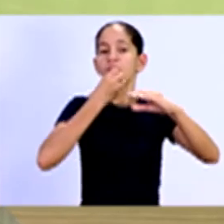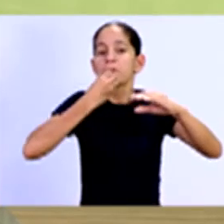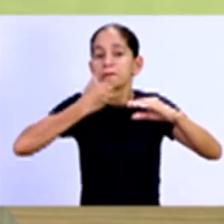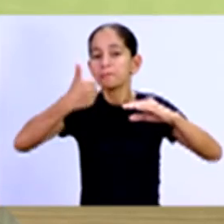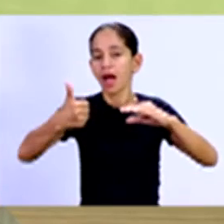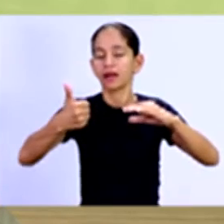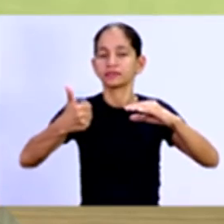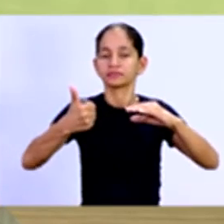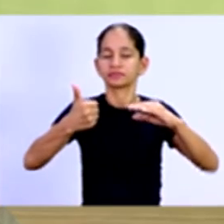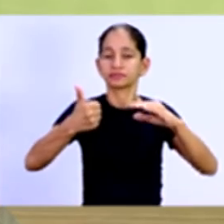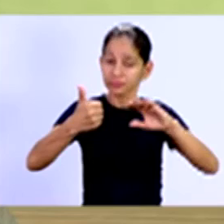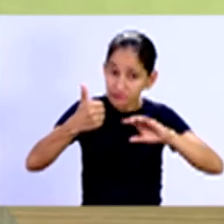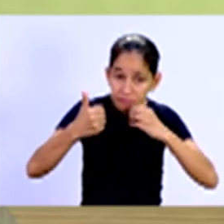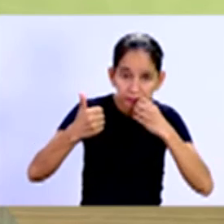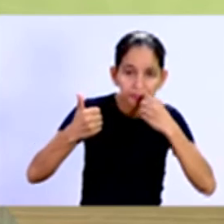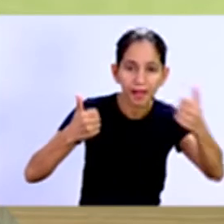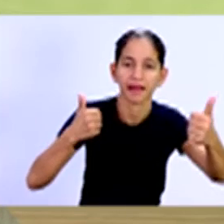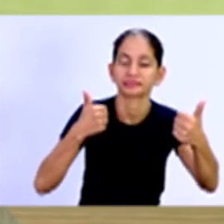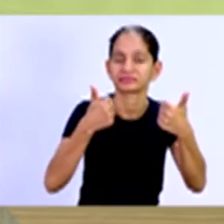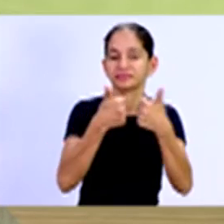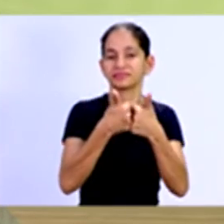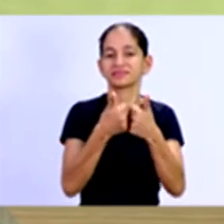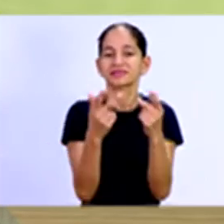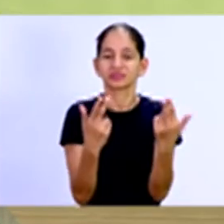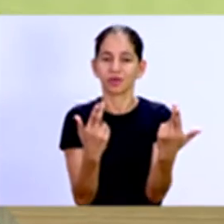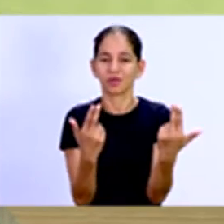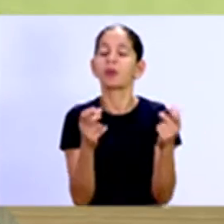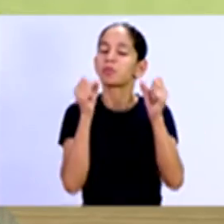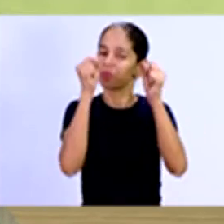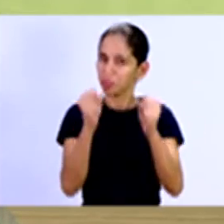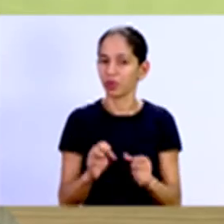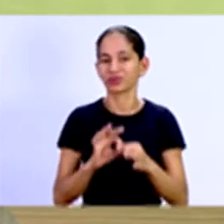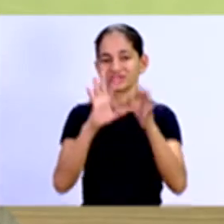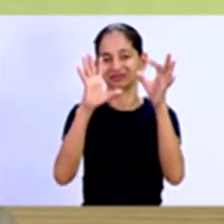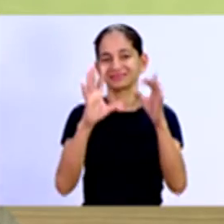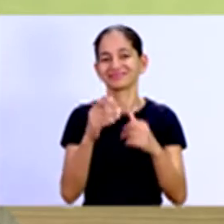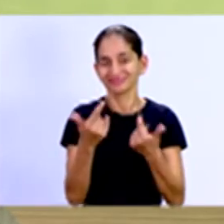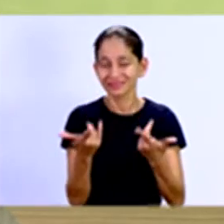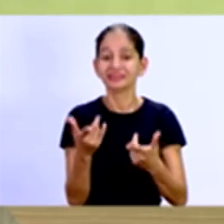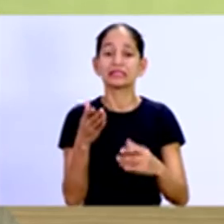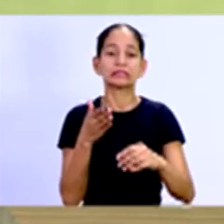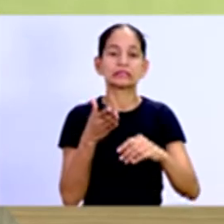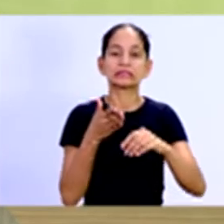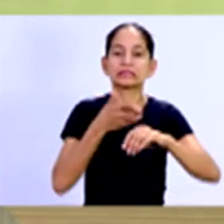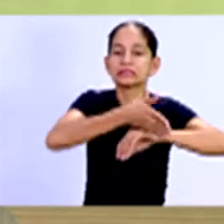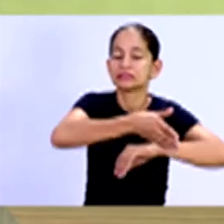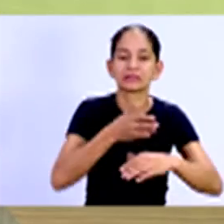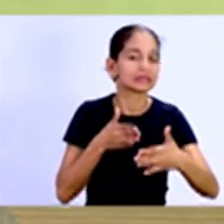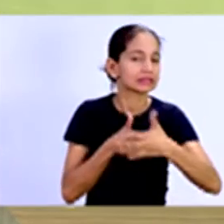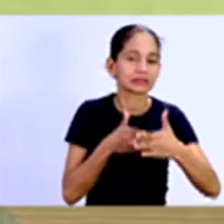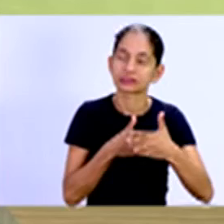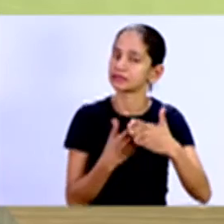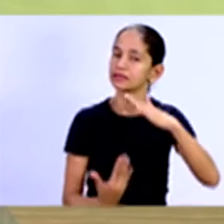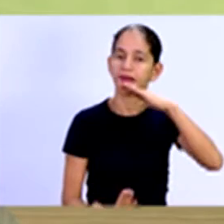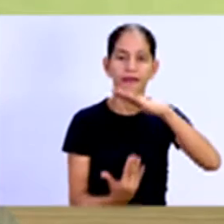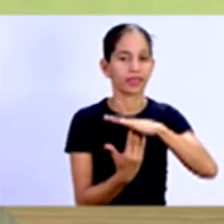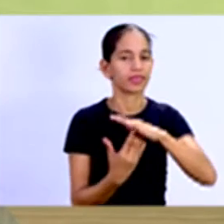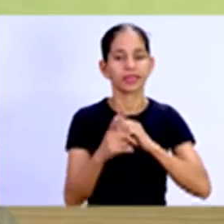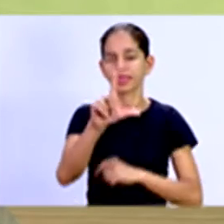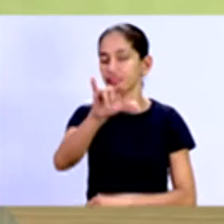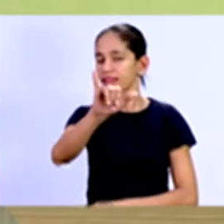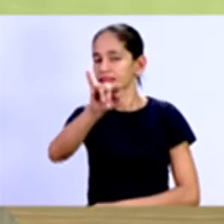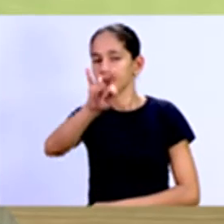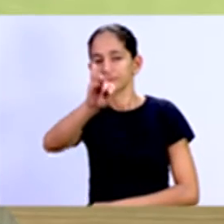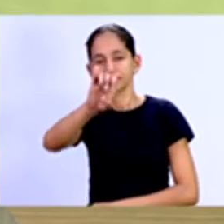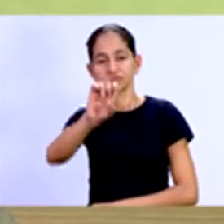sentido. A que ponto eu faço aquilo que faço sem adentrar no espaço do outro? Ou muitas vezes, até